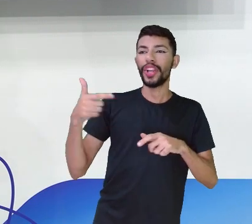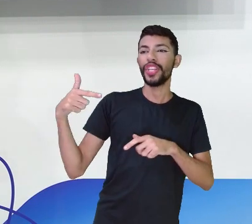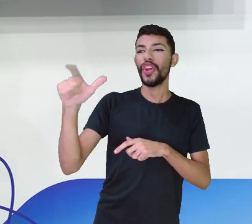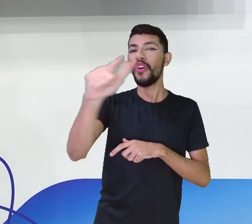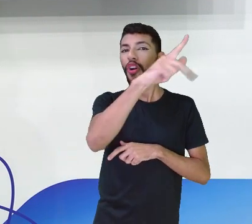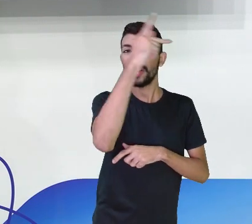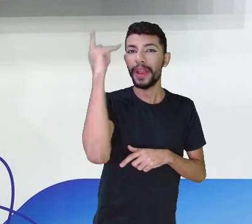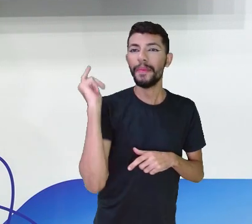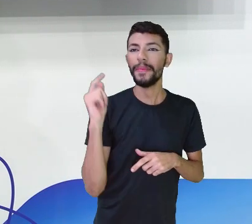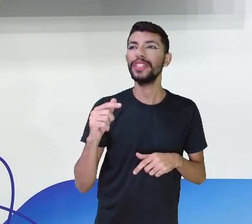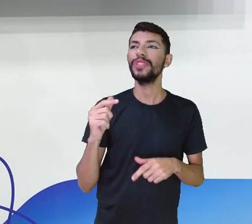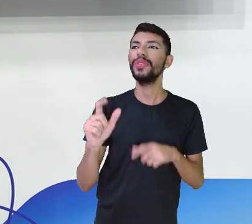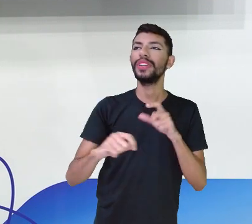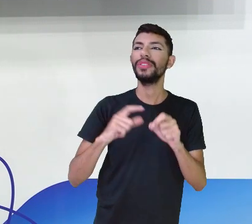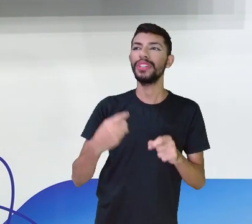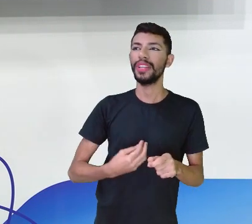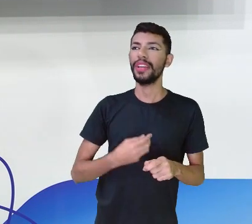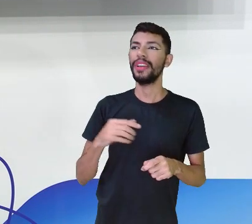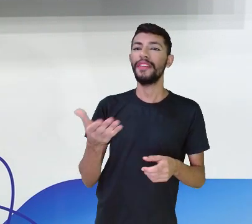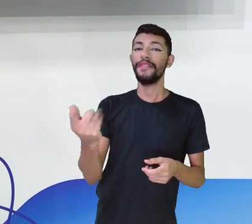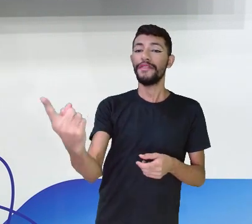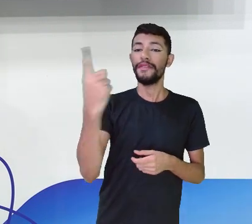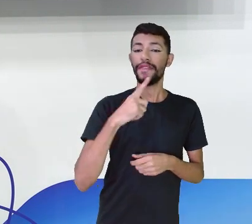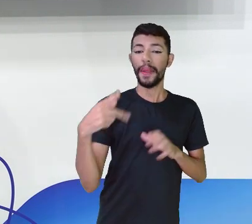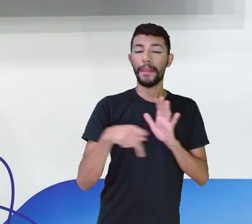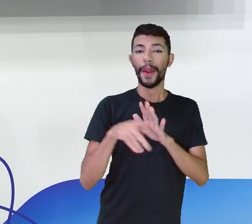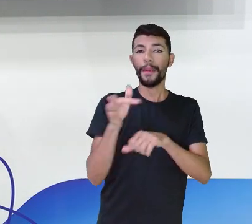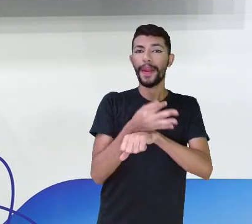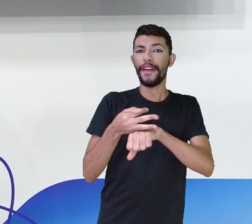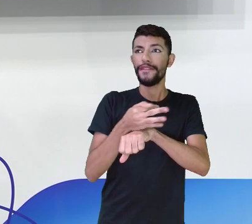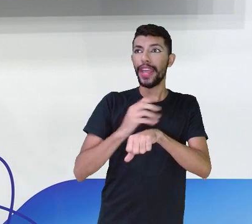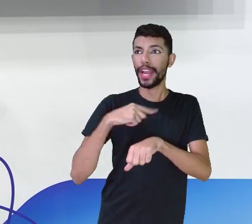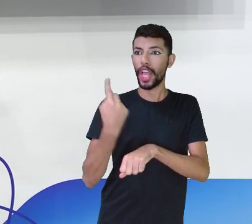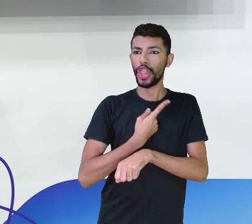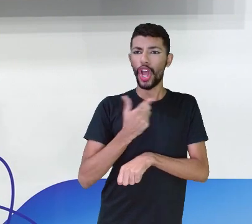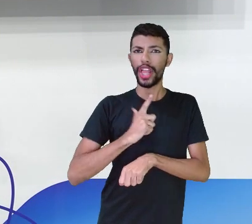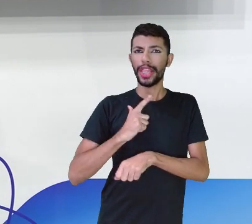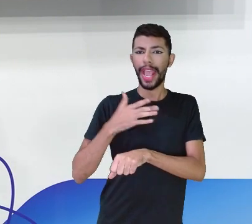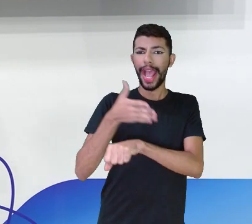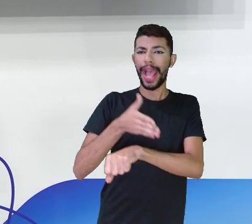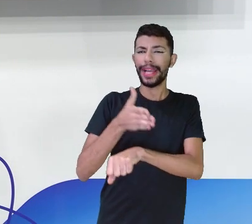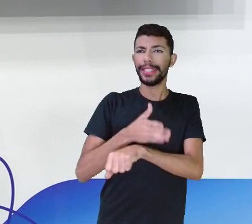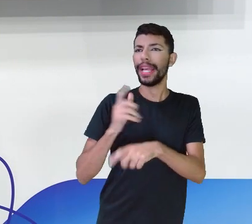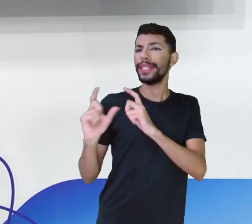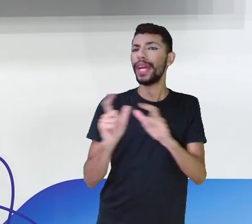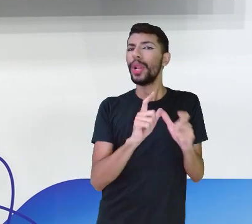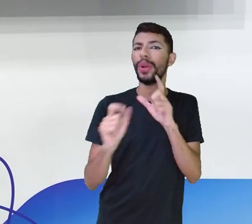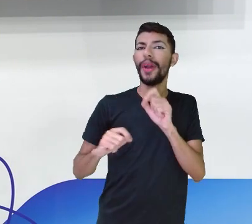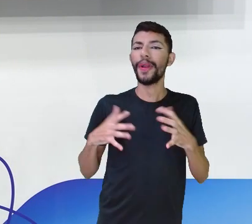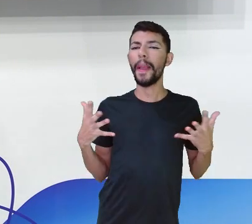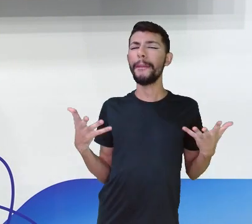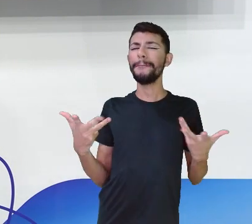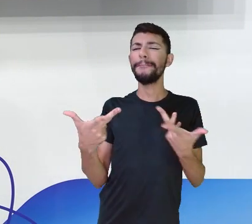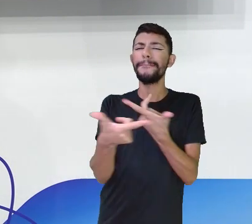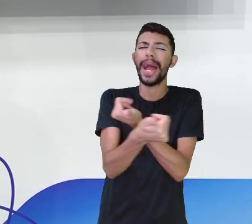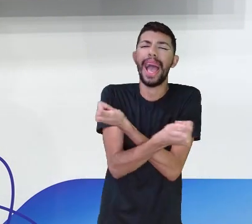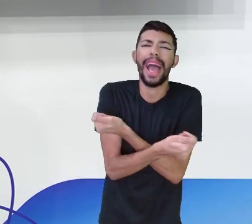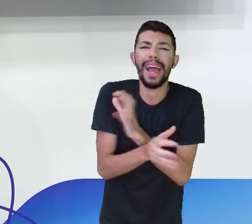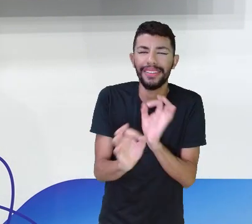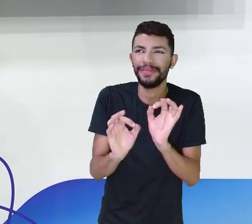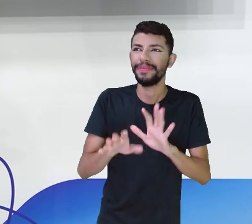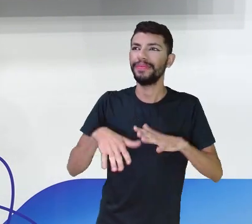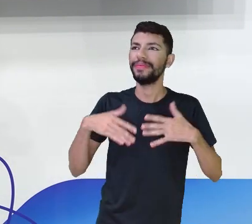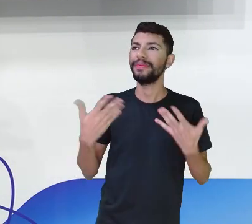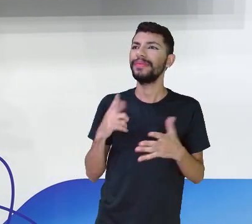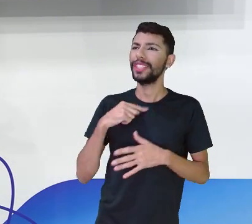outras regiões passam férias, né? A gente tem acesso a lugares maravilhosos, né? E